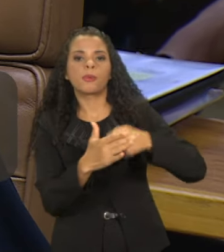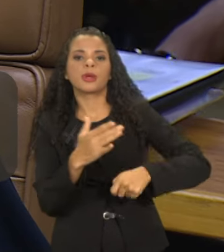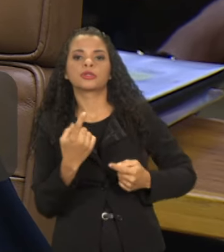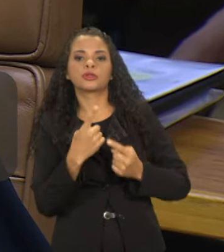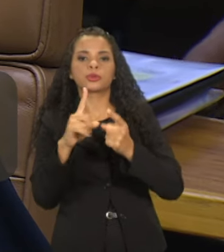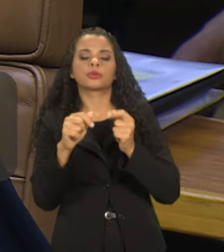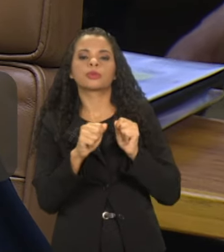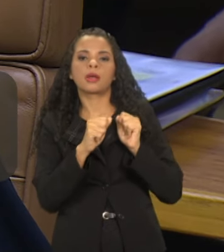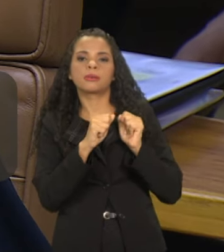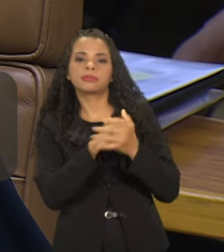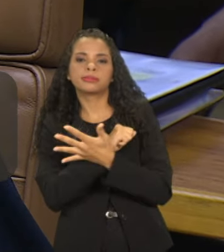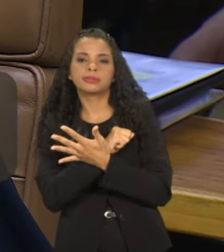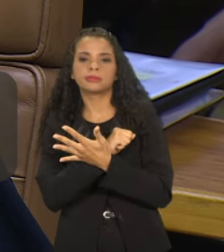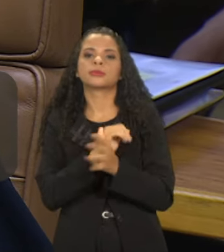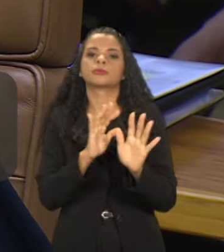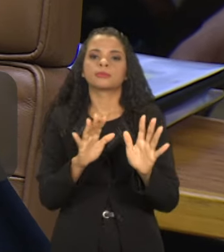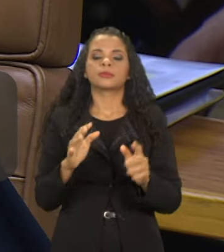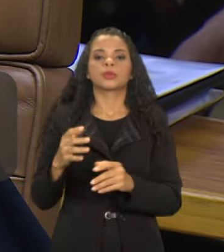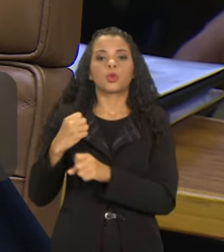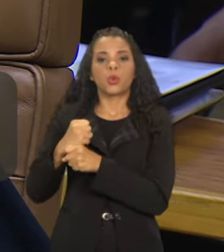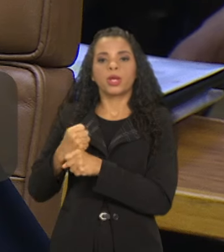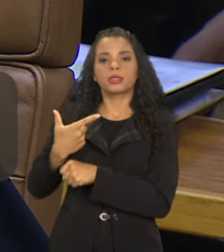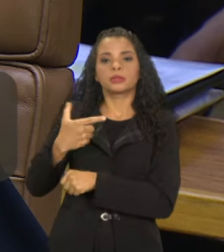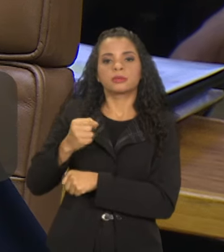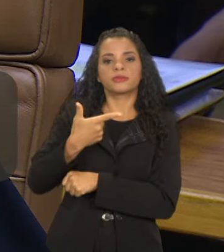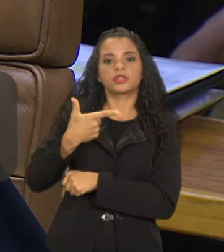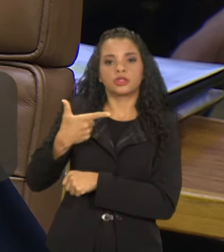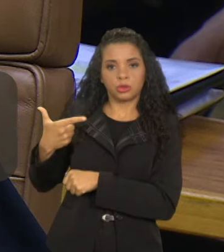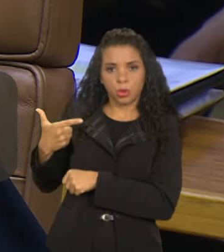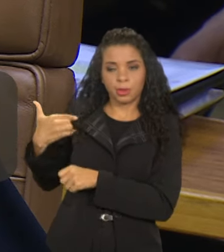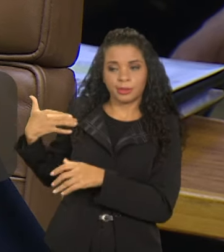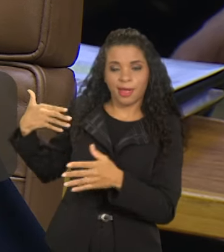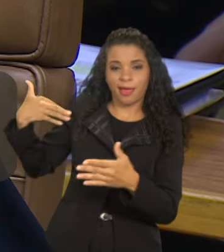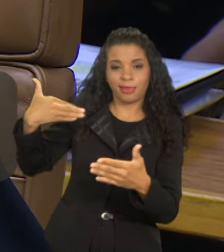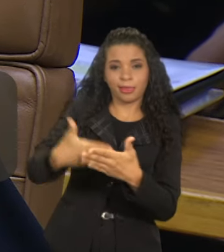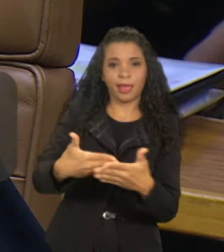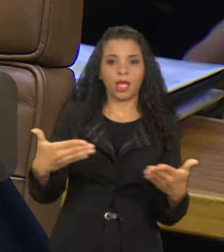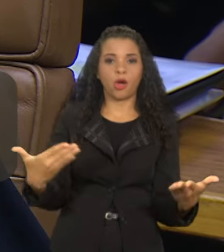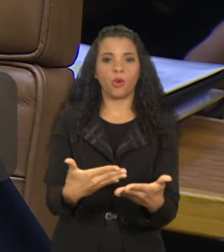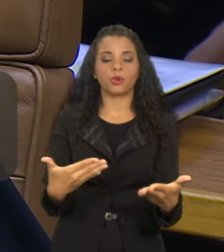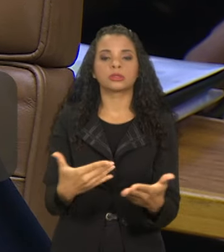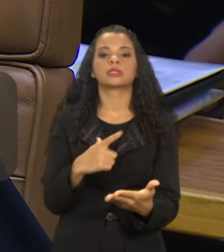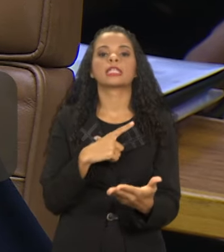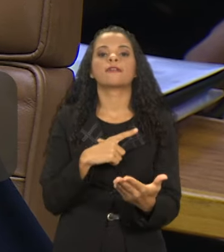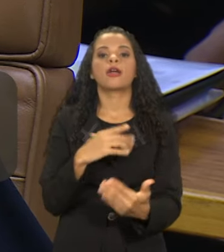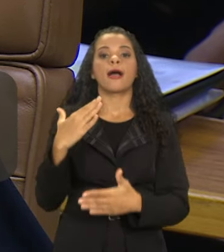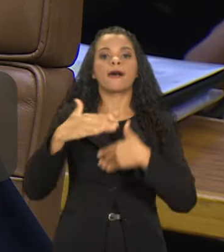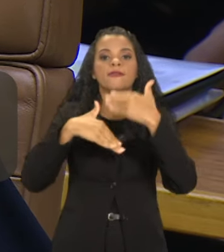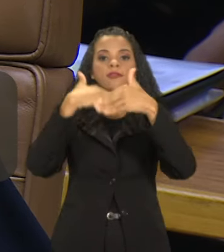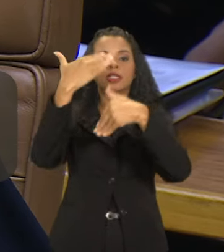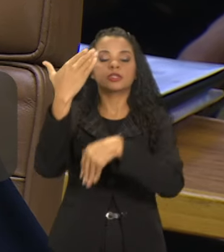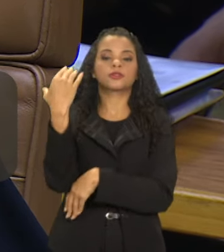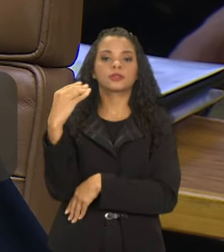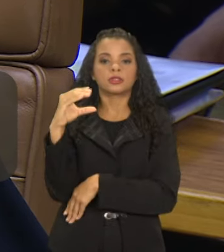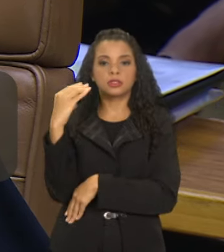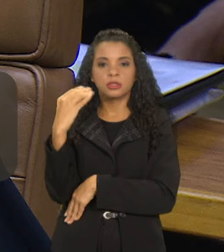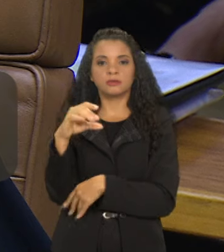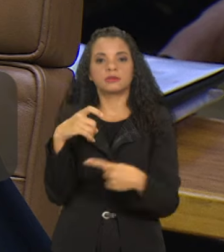De 22 para cá, é preciso ponderar que os constantes avanços na área da medicina, bem como as mudanças fáticas